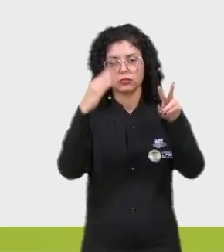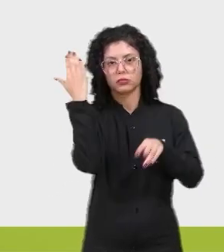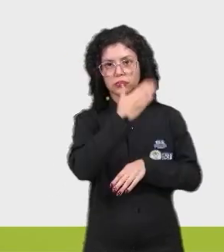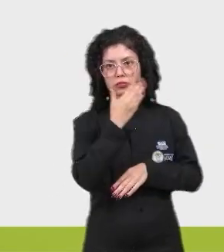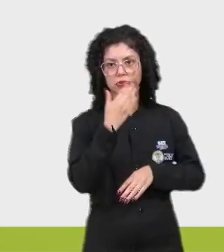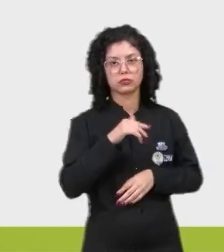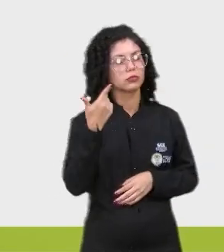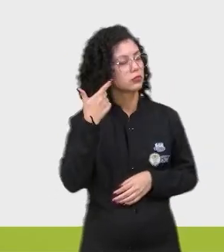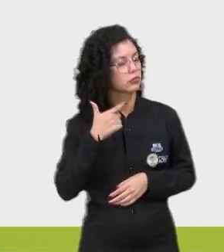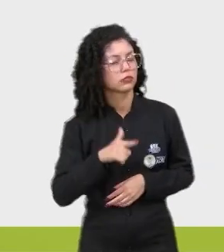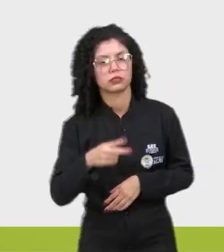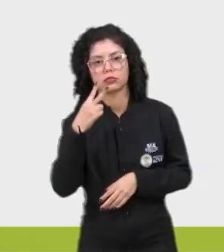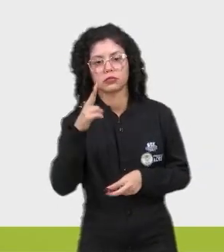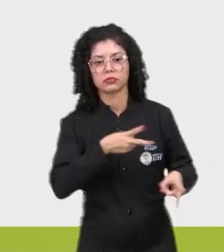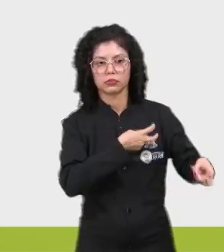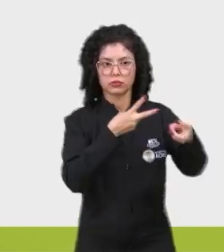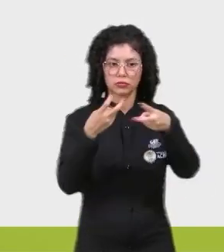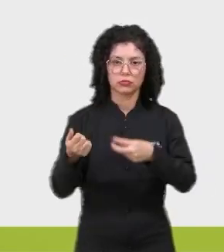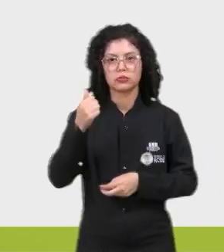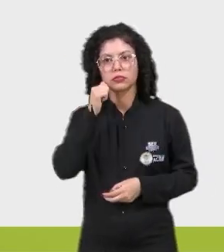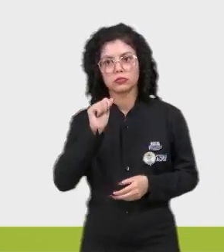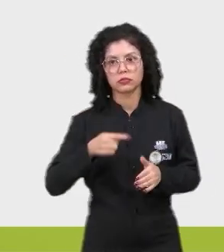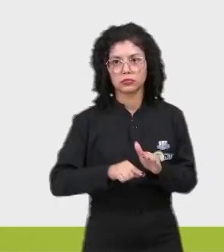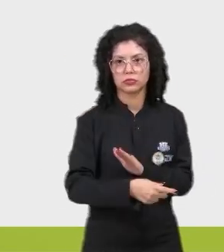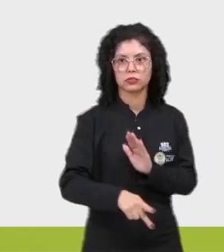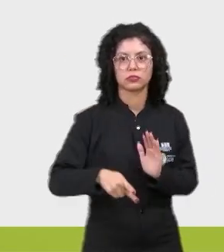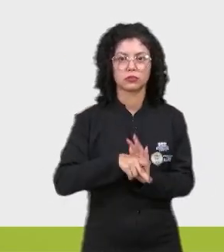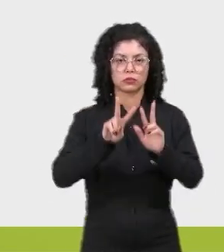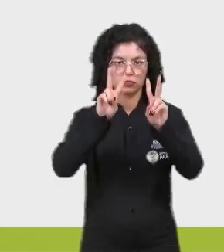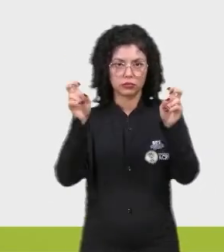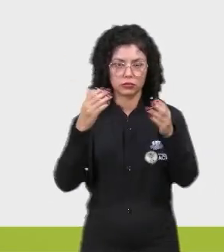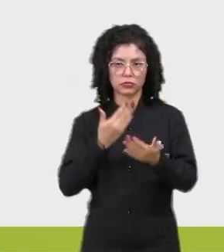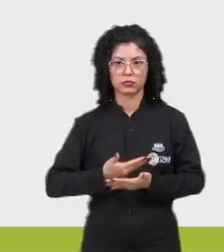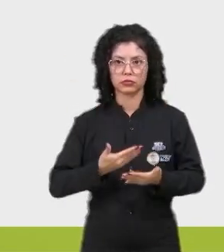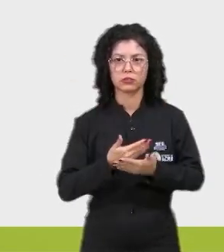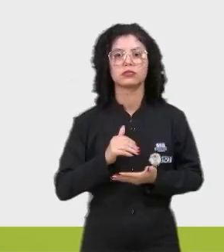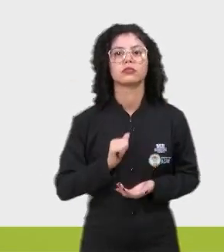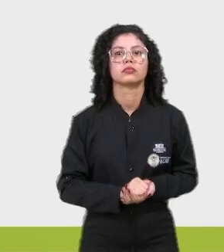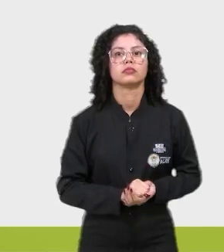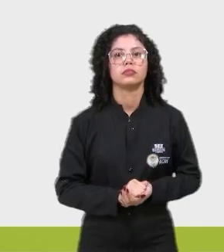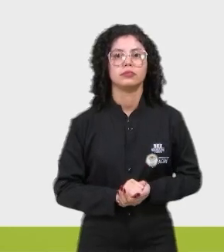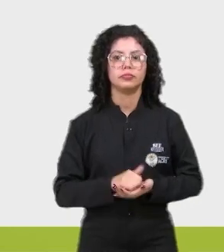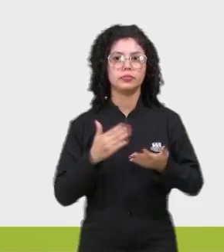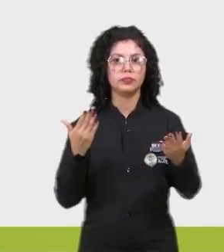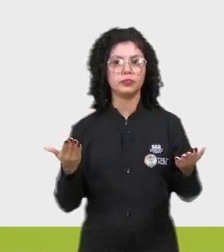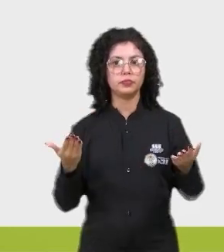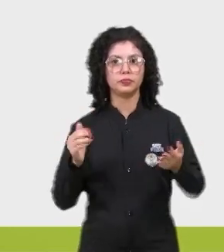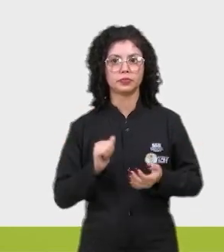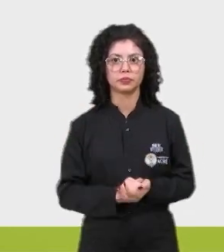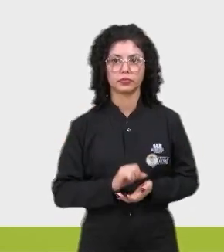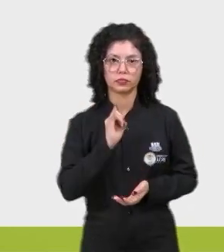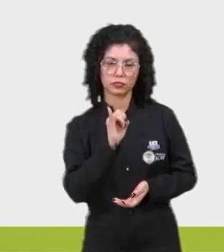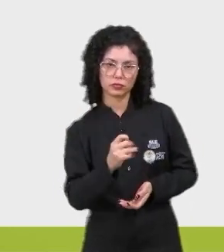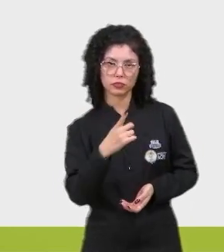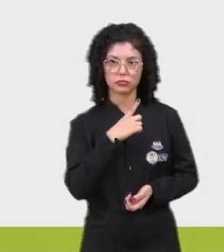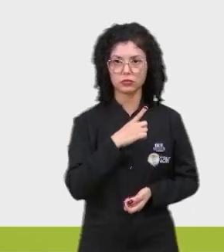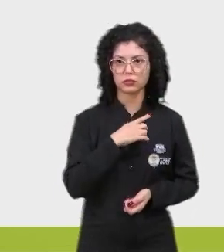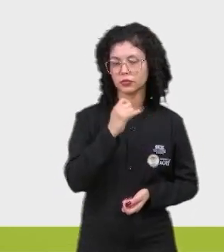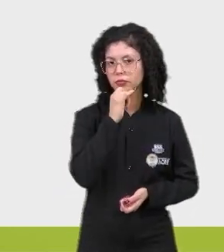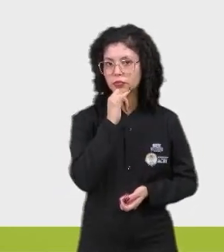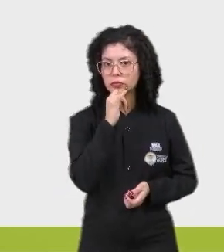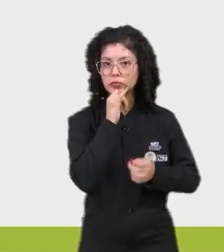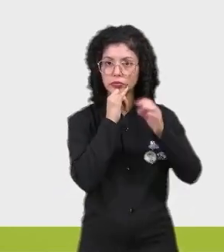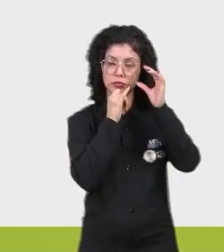pessoas não observam a mulher dentro desse trabalho de cuidado, né? E aí, se você tivesse, por